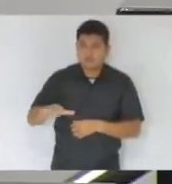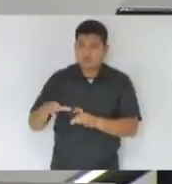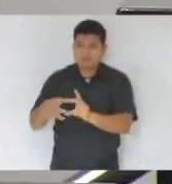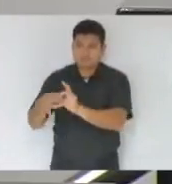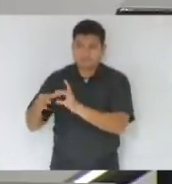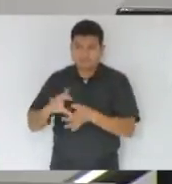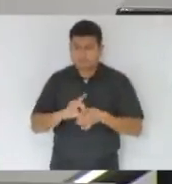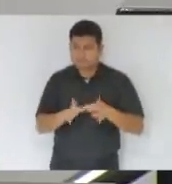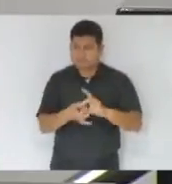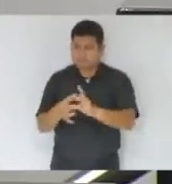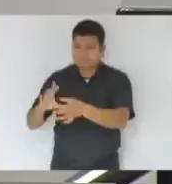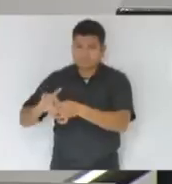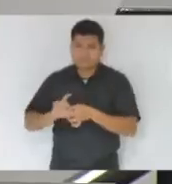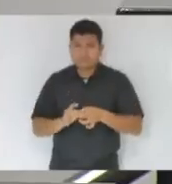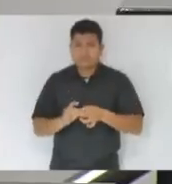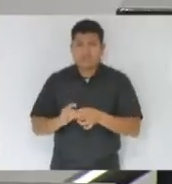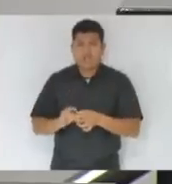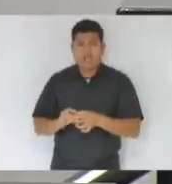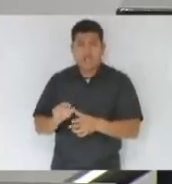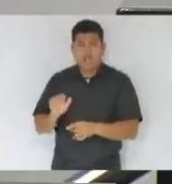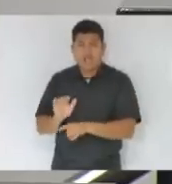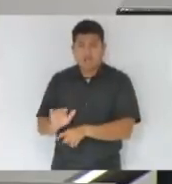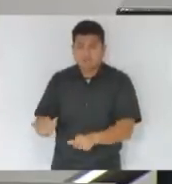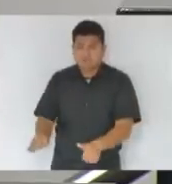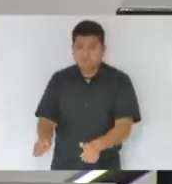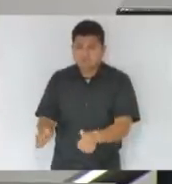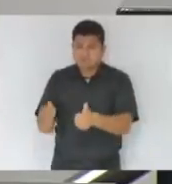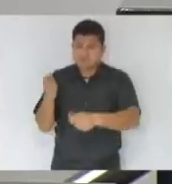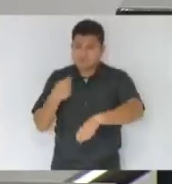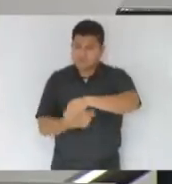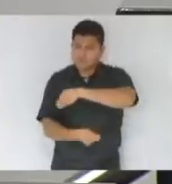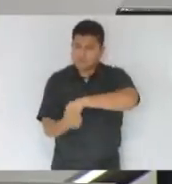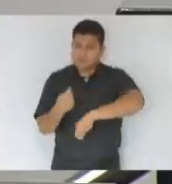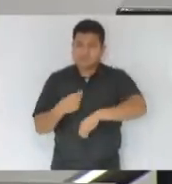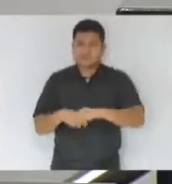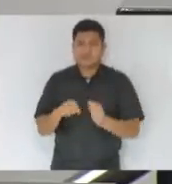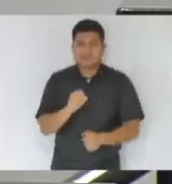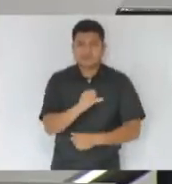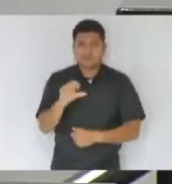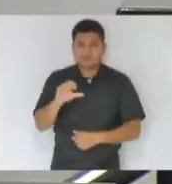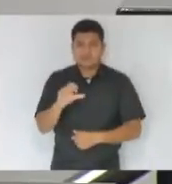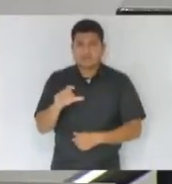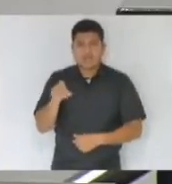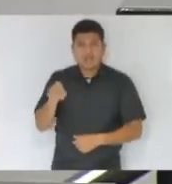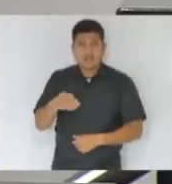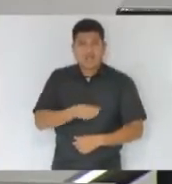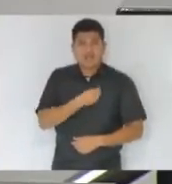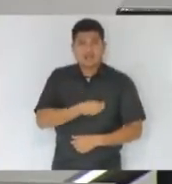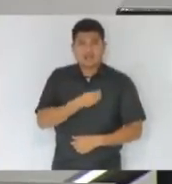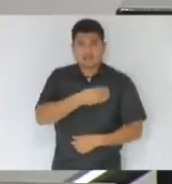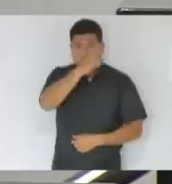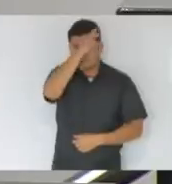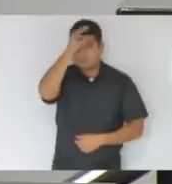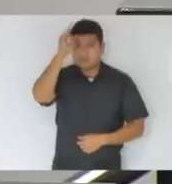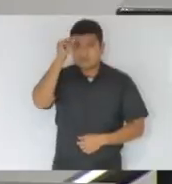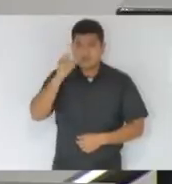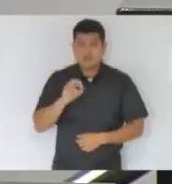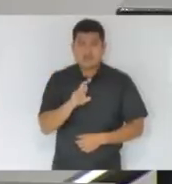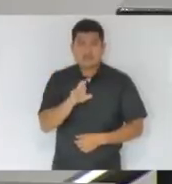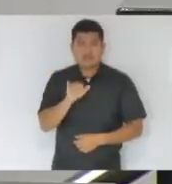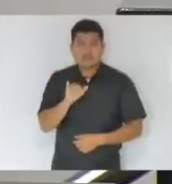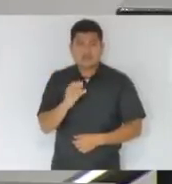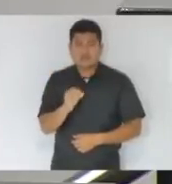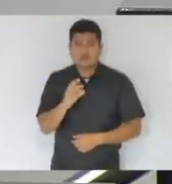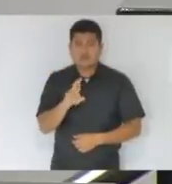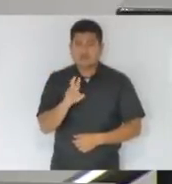possa agregar mais à economia de Santa Catarina. E lá estava presente também o prefeito de Rio Rufino,